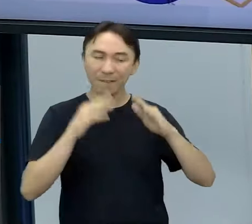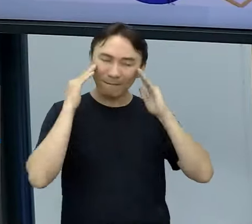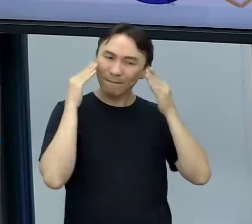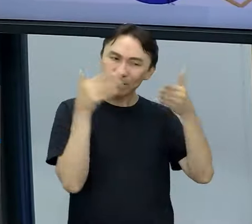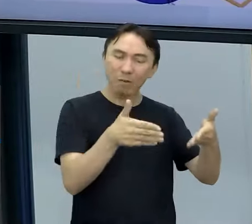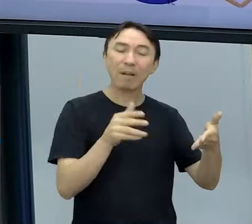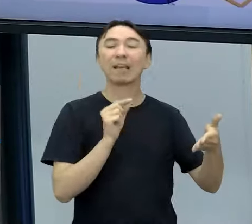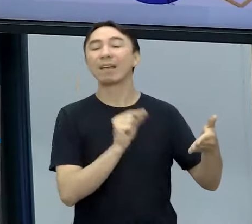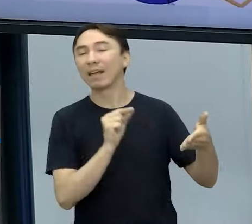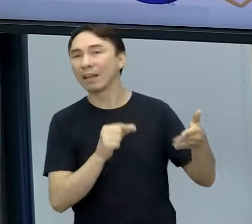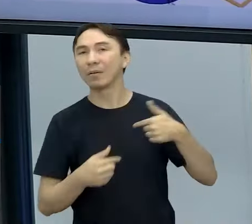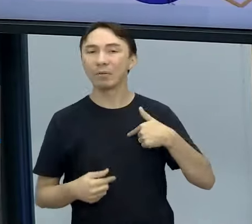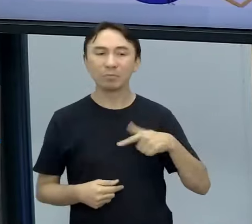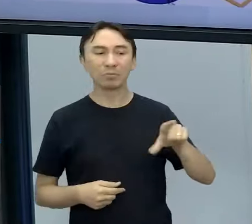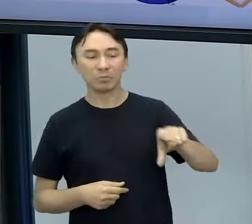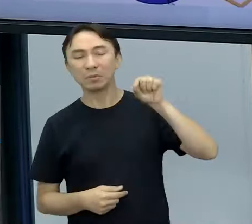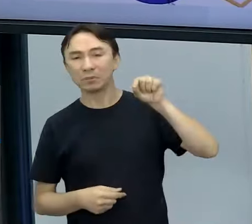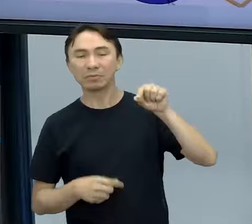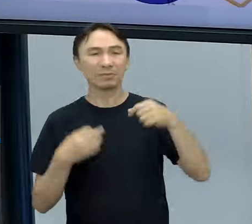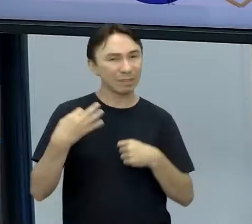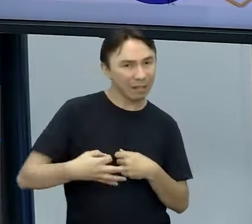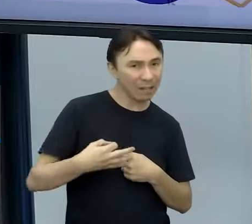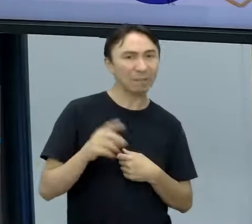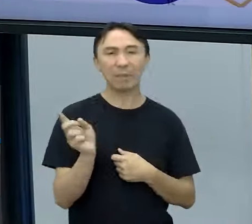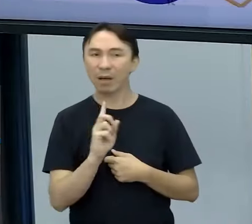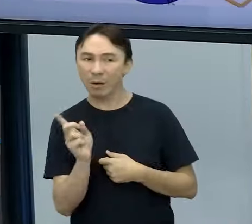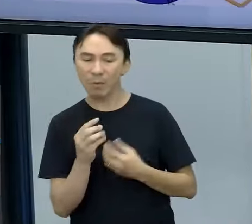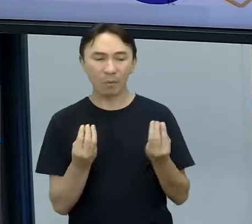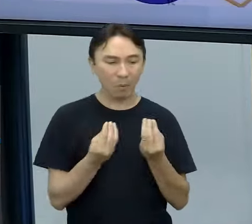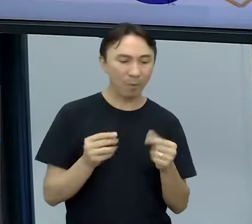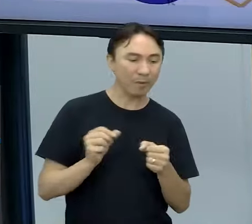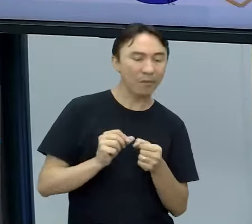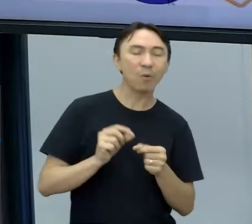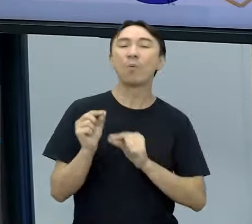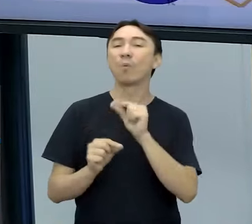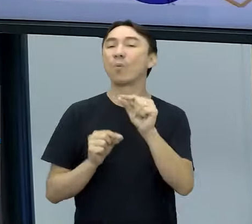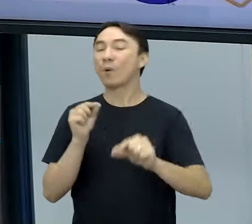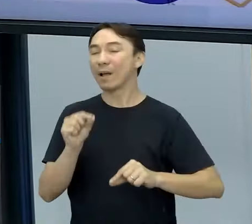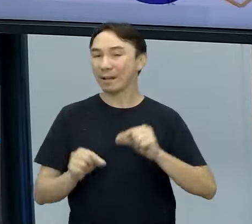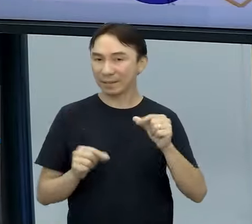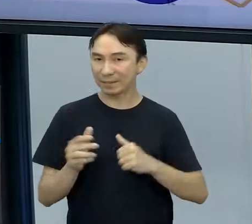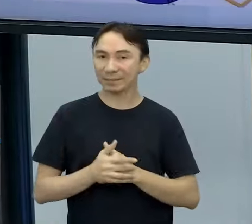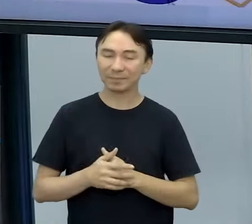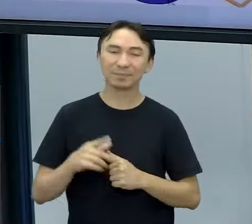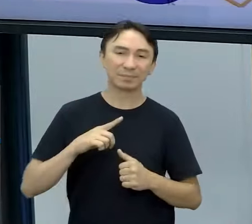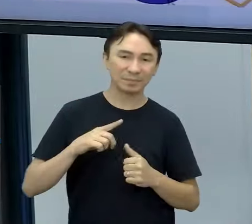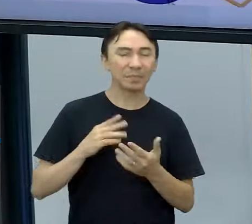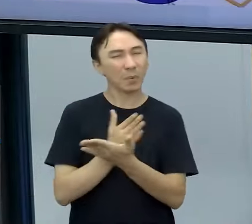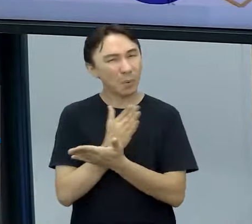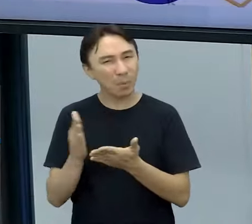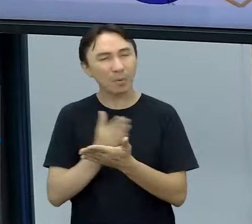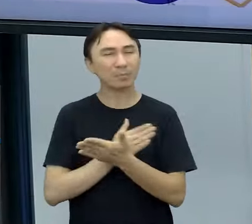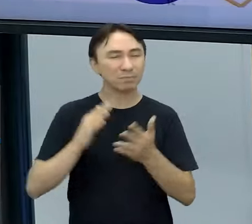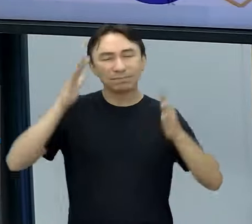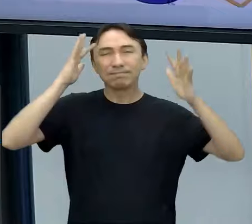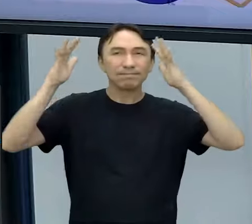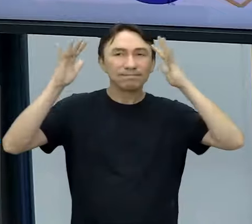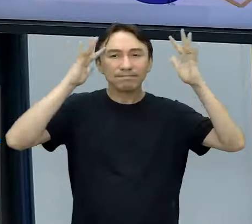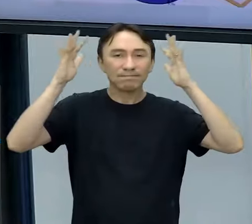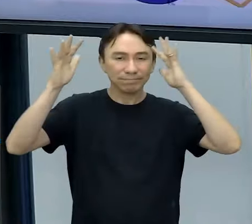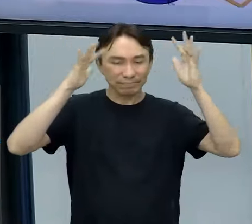refinar um pouco a minha escolha? O que eu vou ter que fazer? Tá bom? Então, pra isso, eu coloquei algumas questões pra gente ir lendo, pensando, refletindo, e